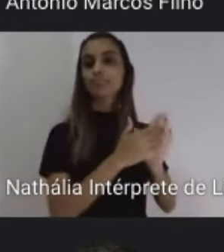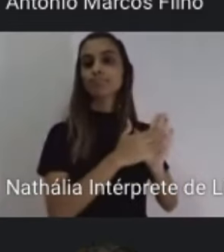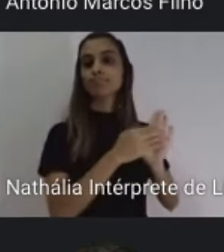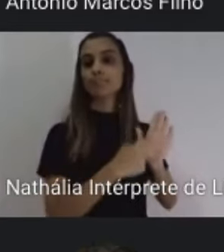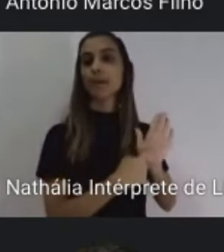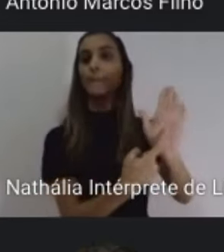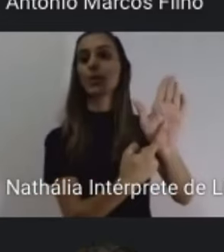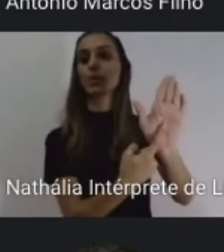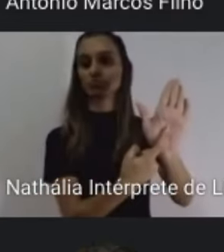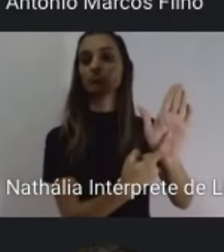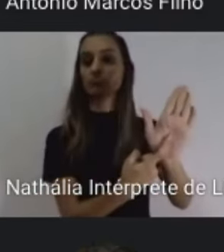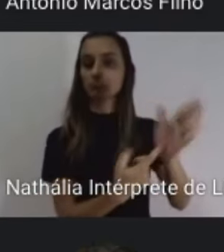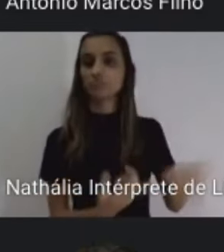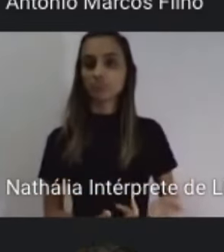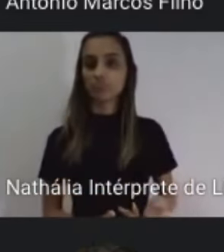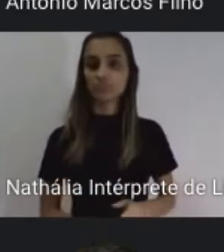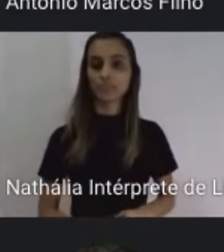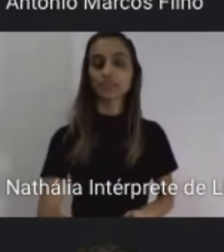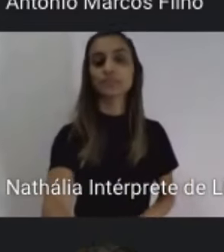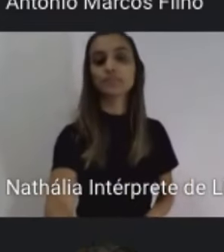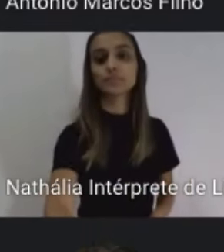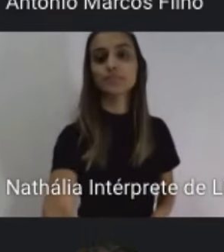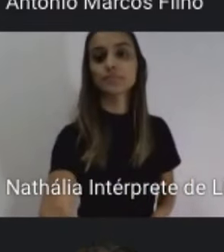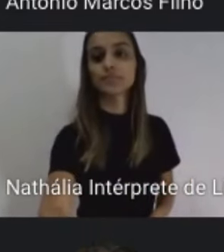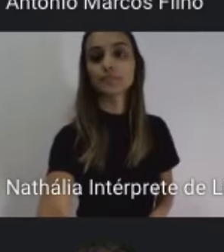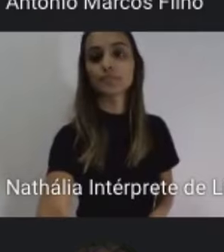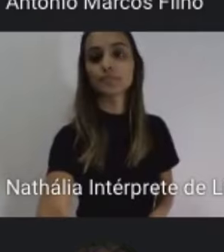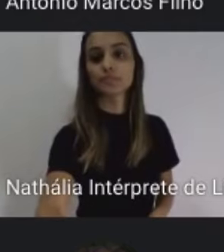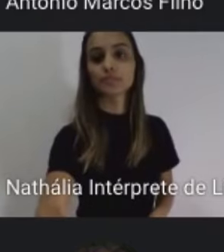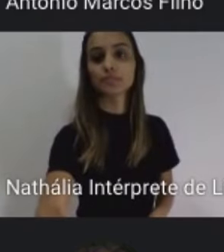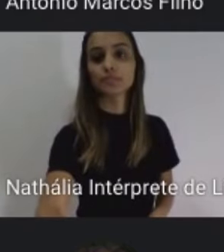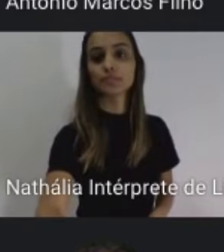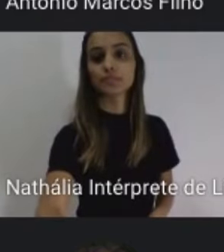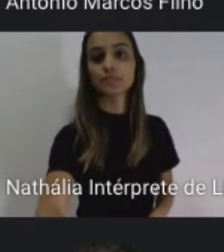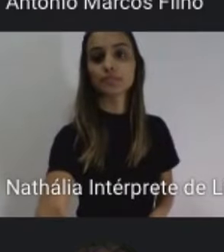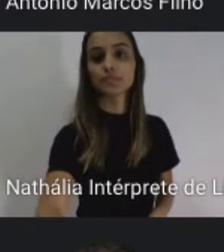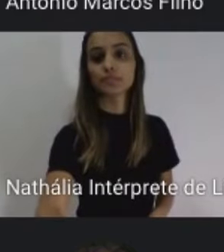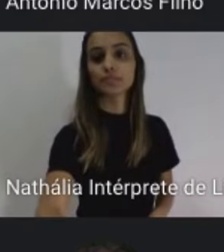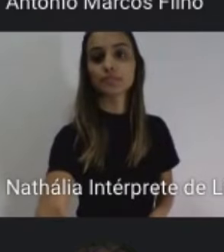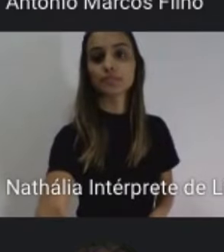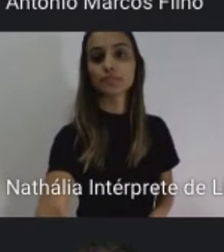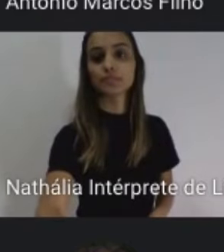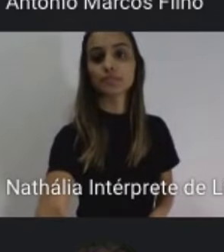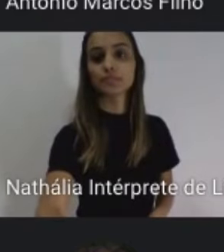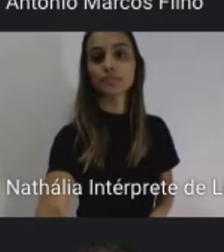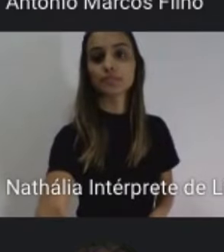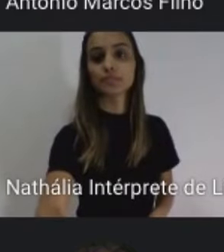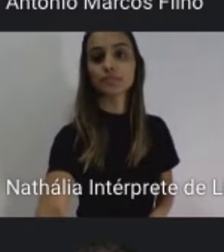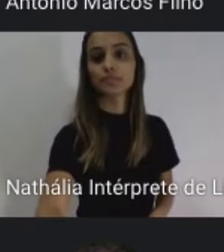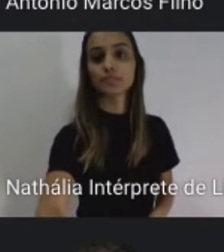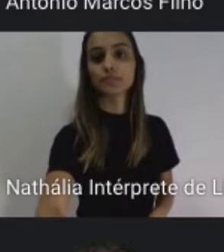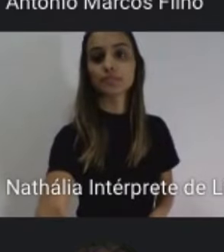mesmo que não seja pela pessoa que fala. Tá? Então, sim, tem uma série de questões, mas eu quis trazer a questão